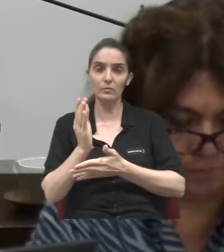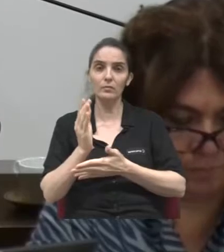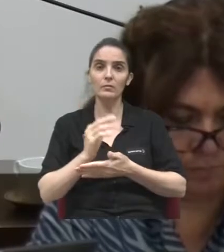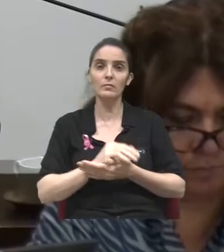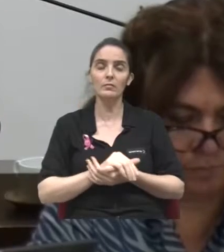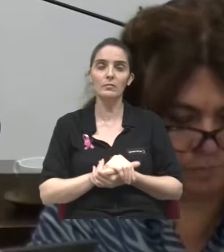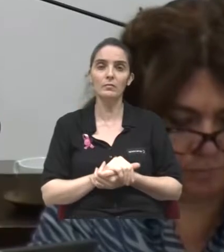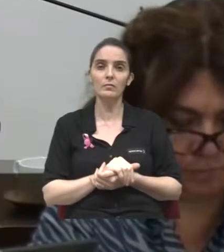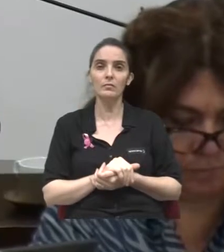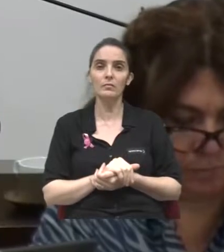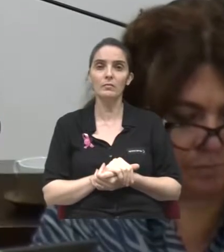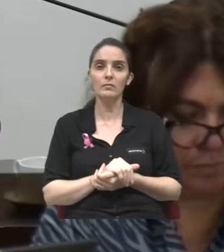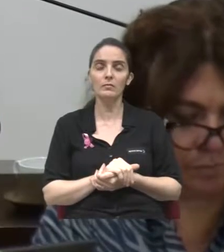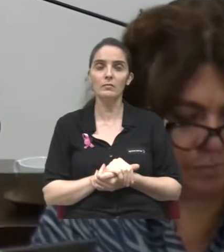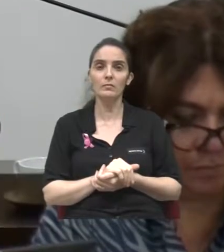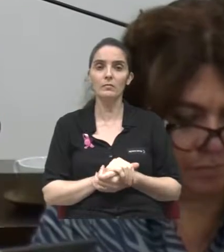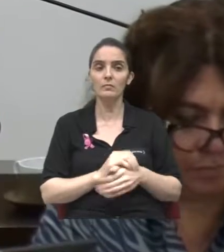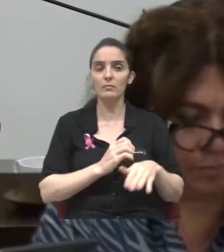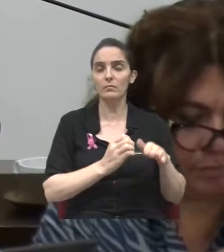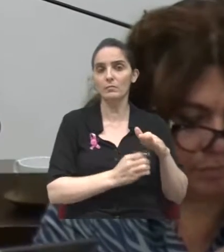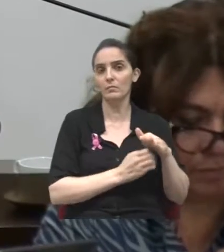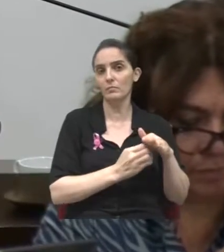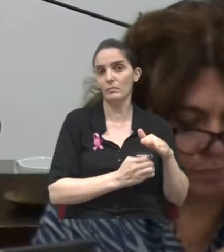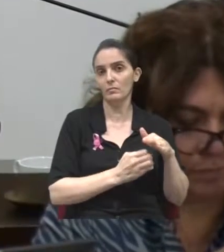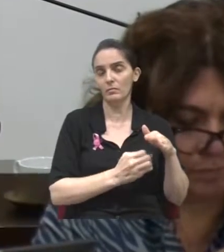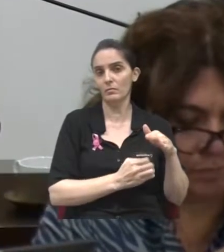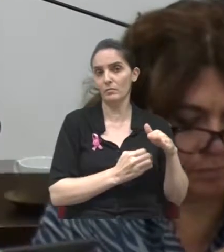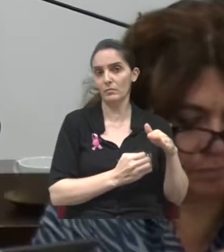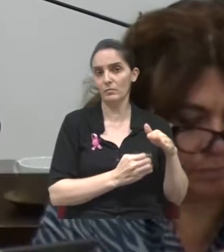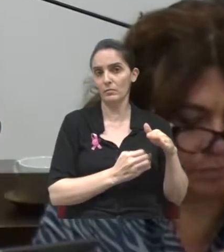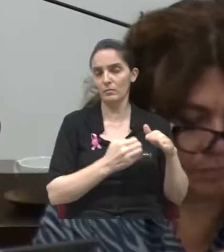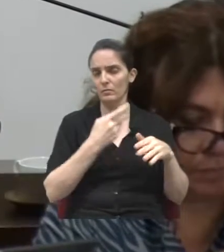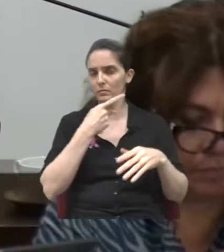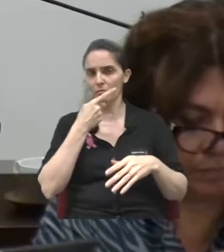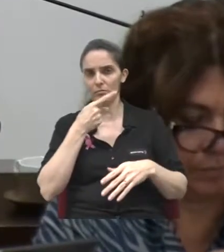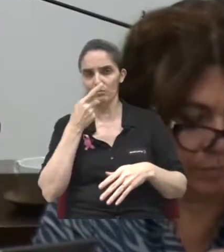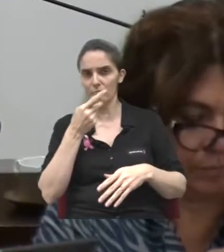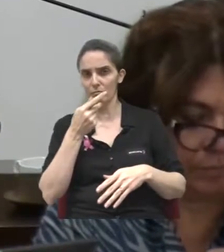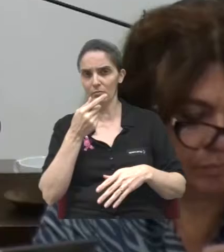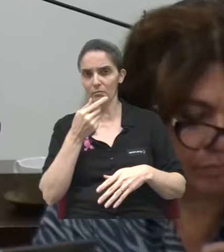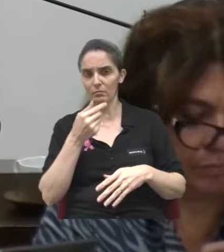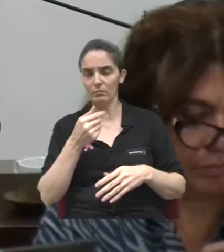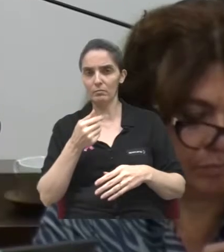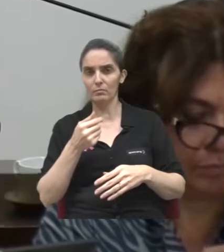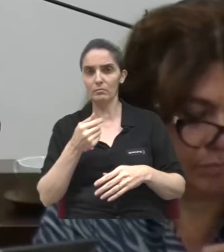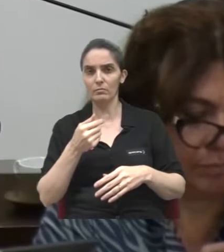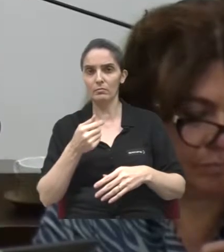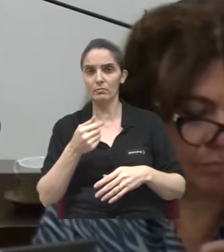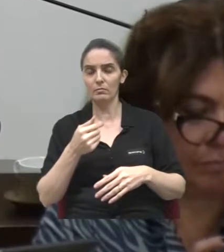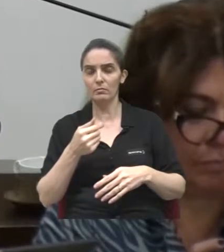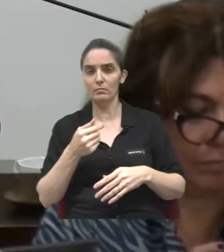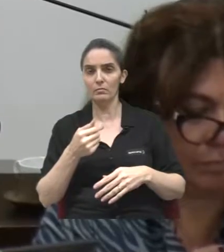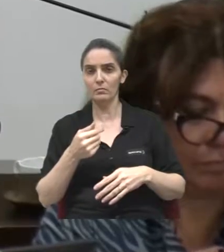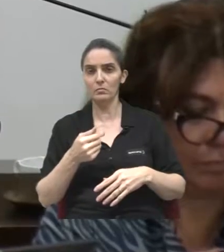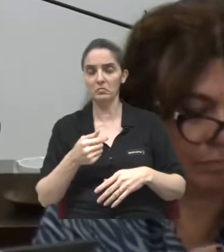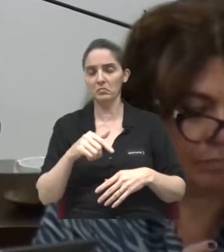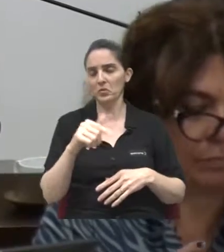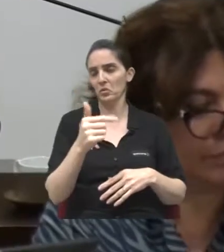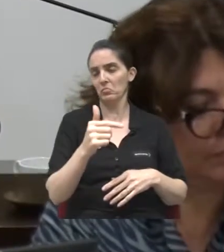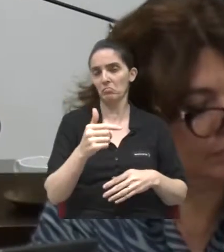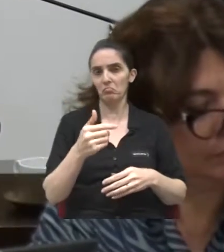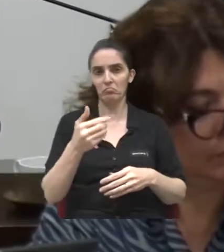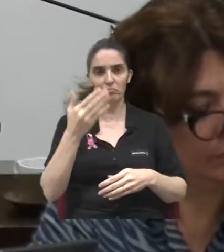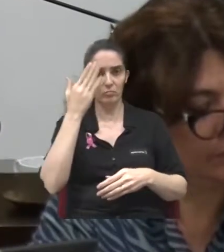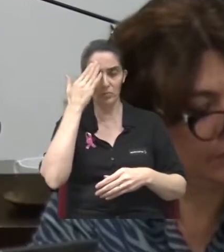e a concessionária alegando que ainda não havia sido notificada ou recebido informação,